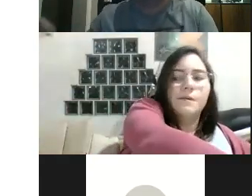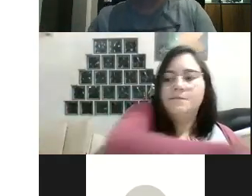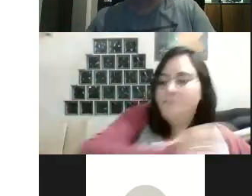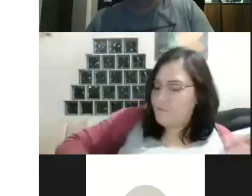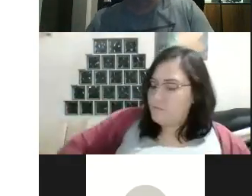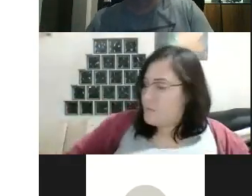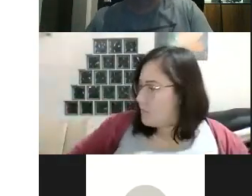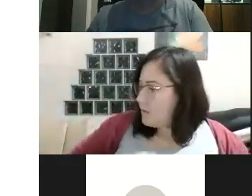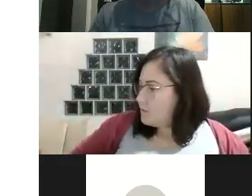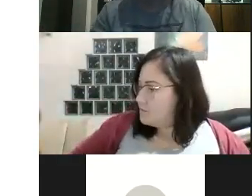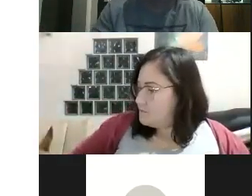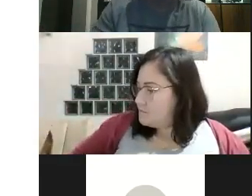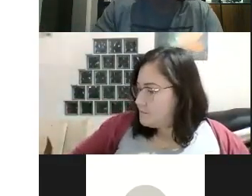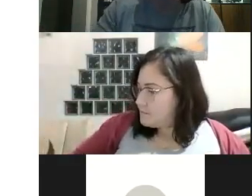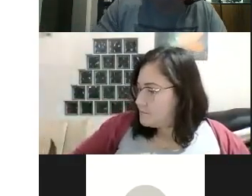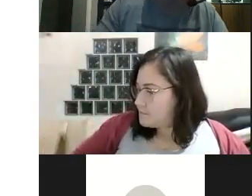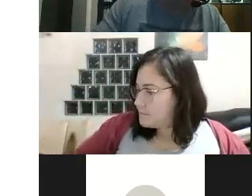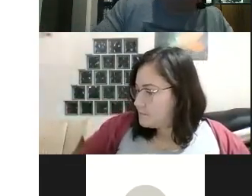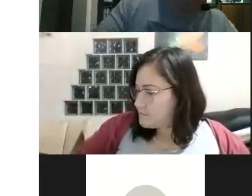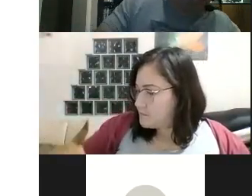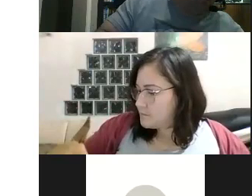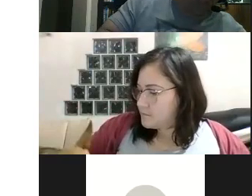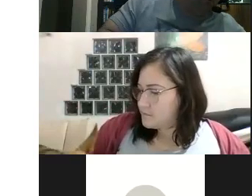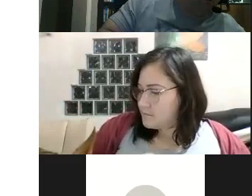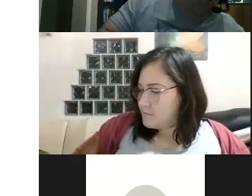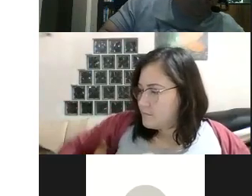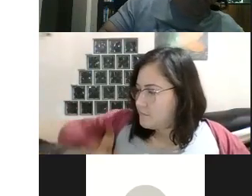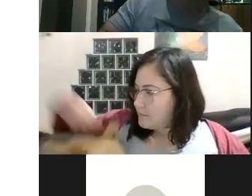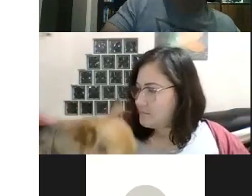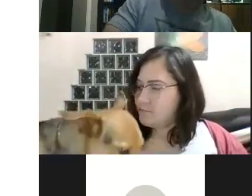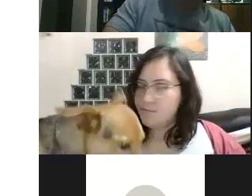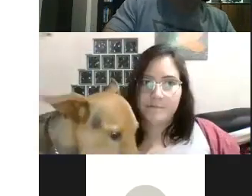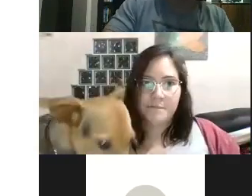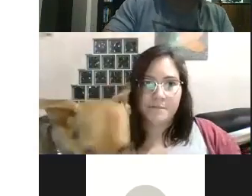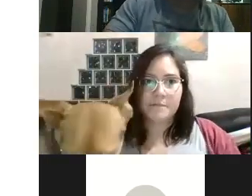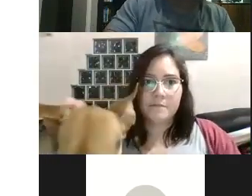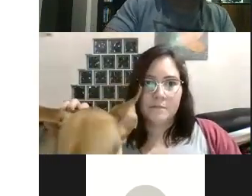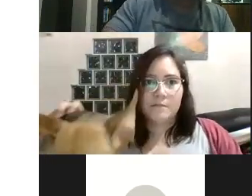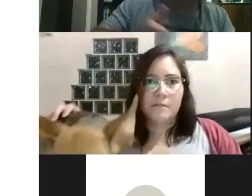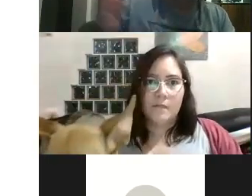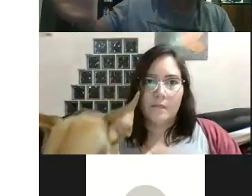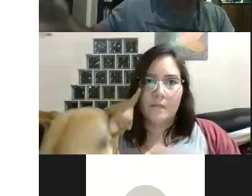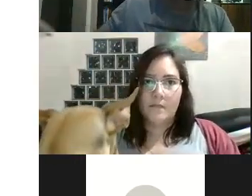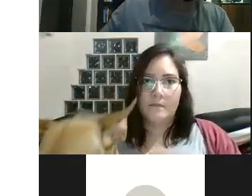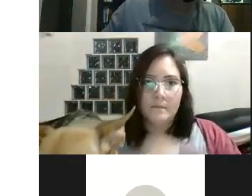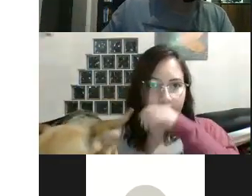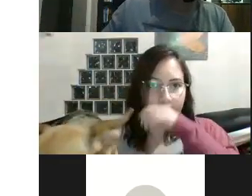vai acontecer de novo. Então, quanto mais para trás estiver o meu estudo, mais preciso